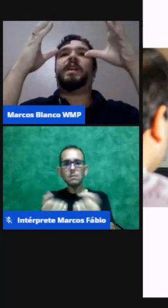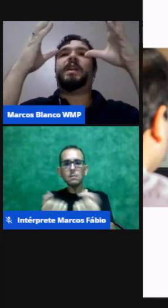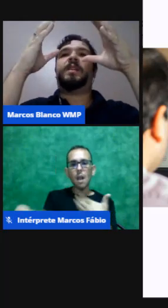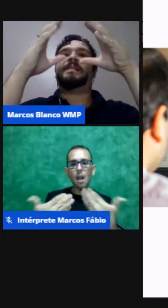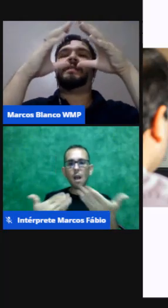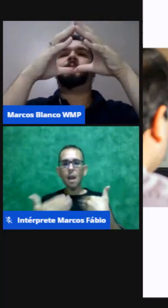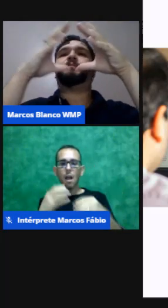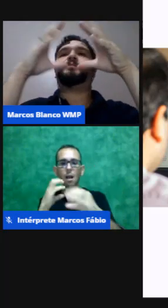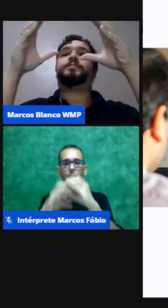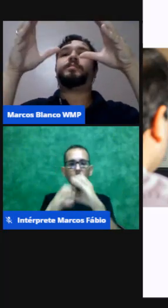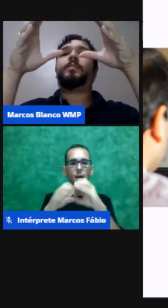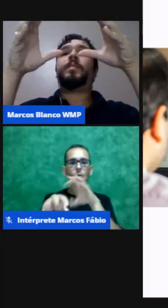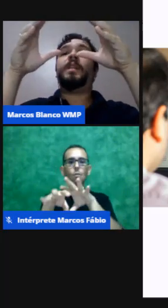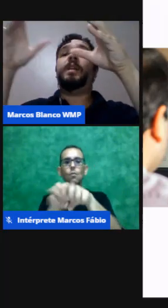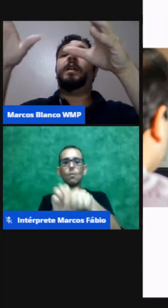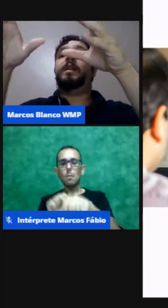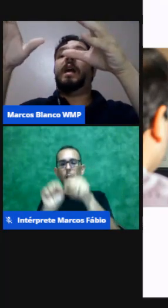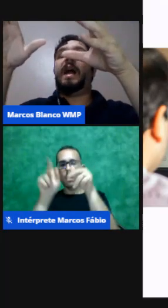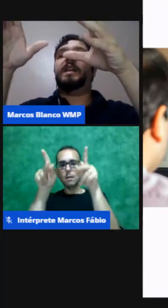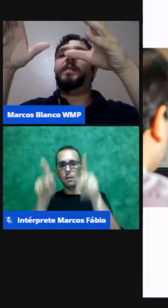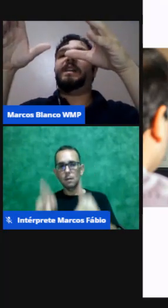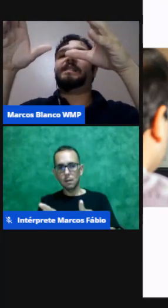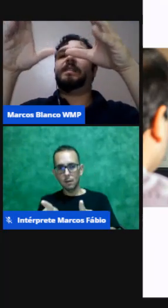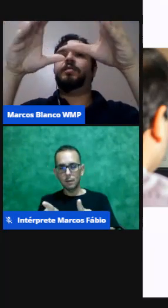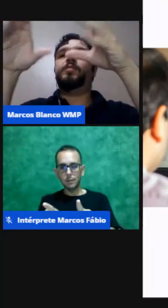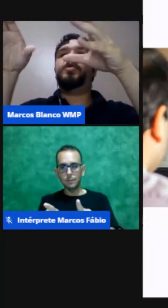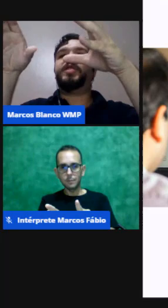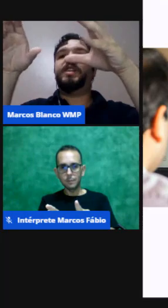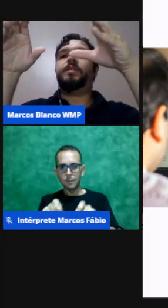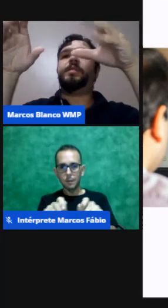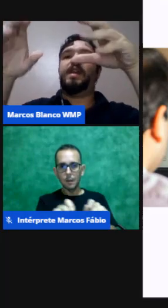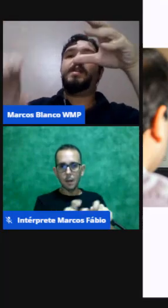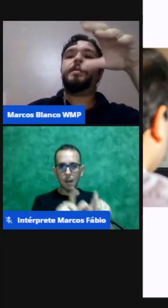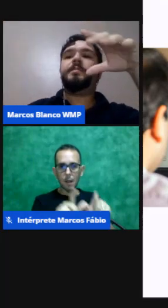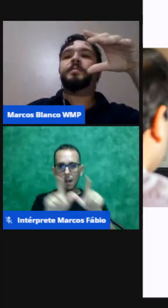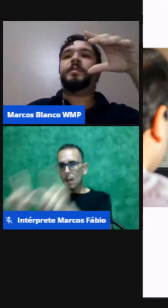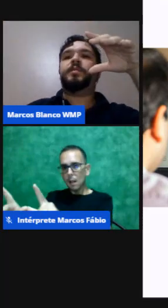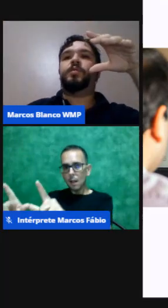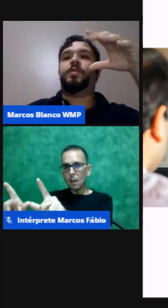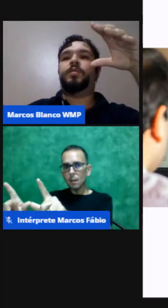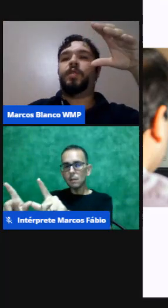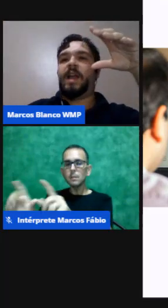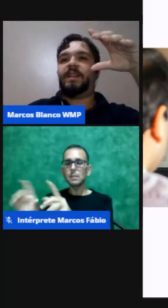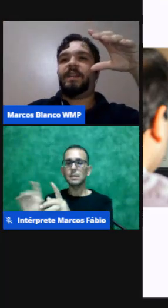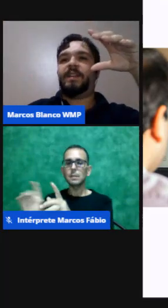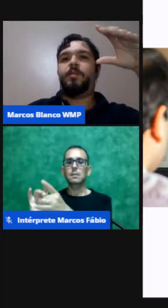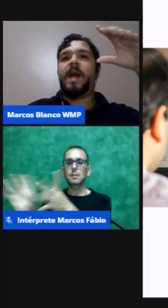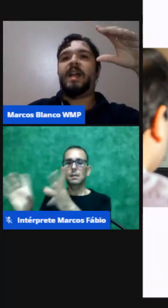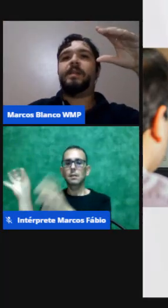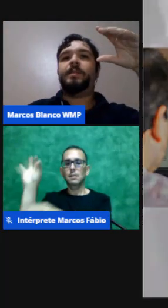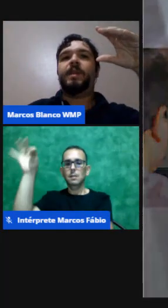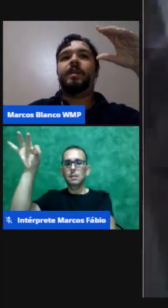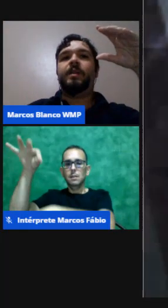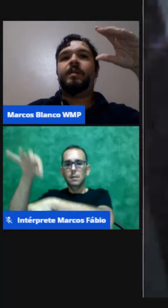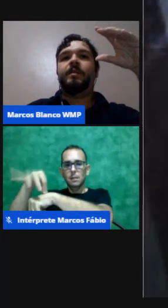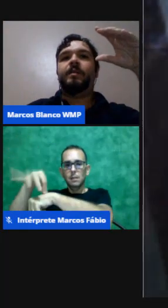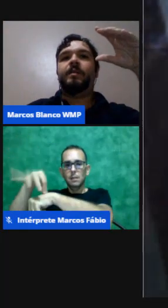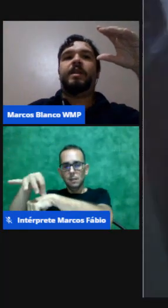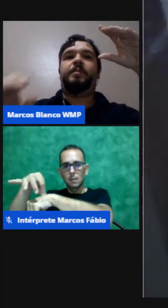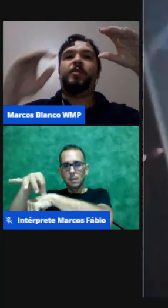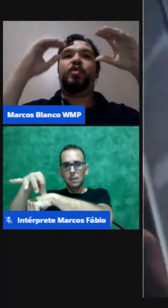vai ser informada a população. A liberação do mosquito, do Aedes aegypti